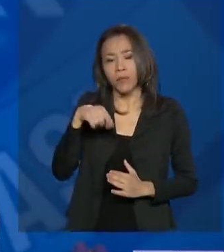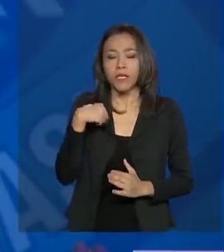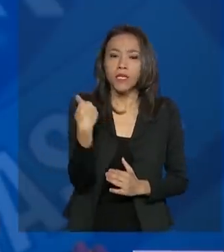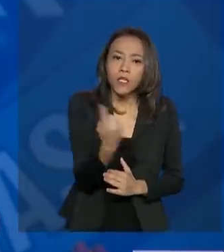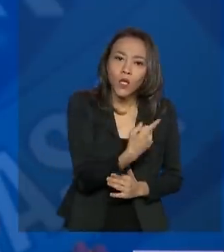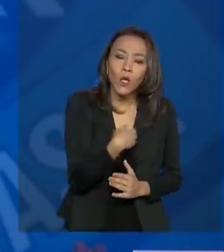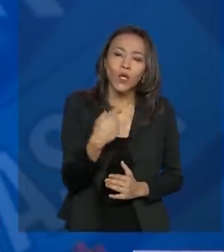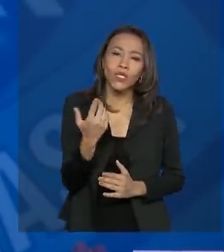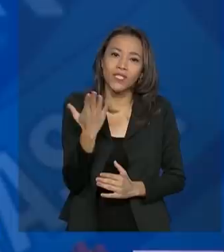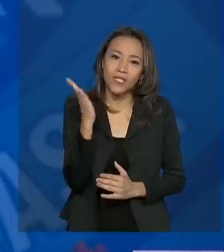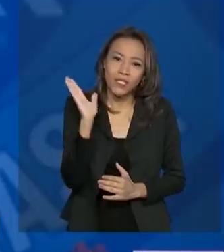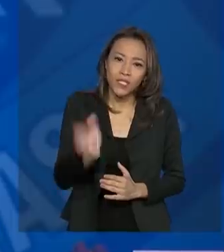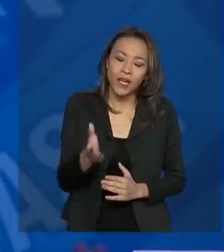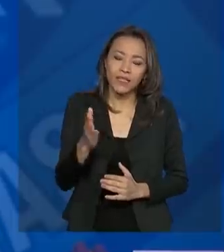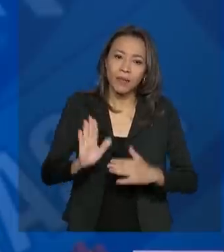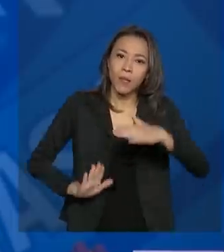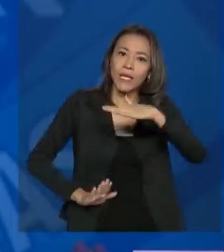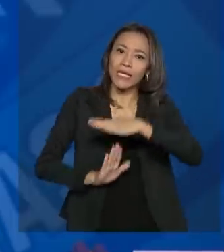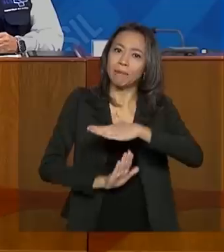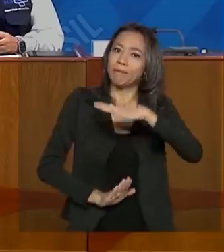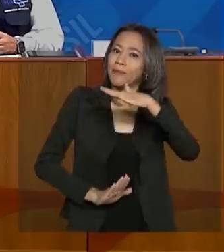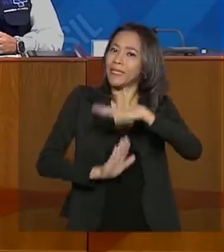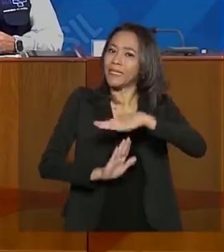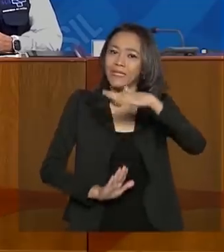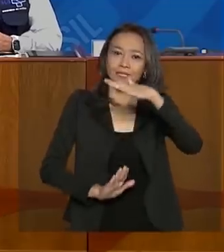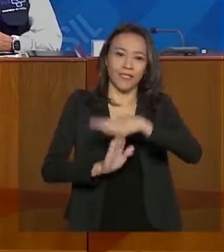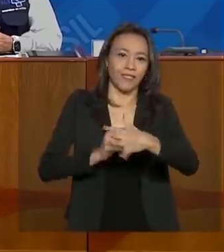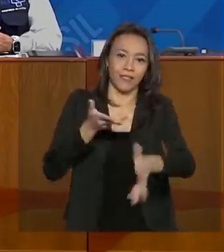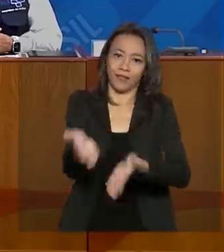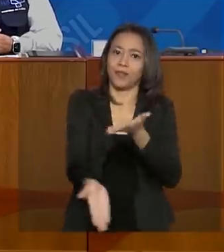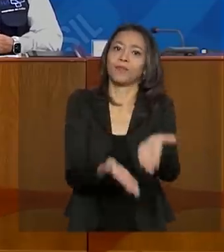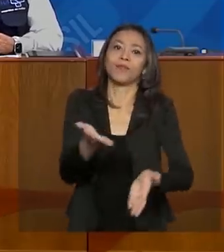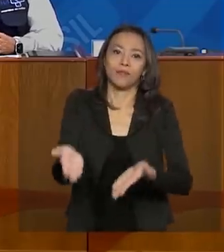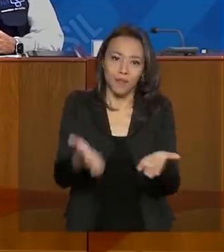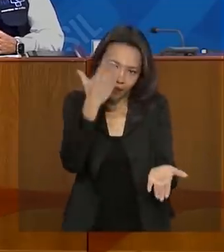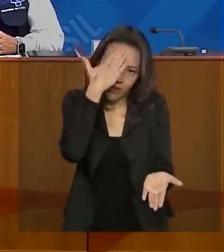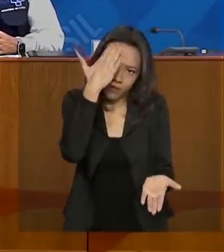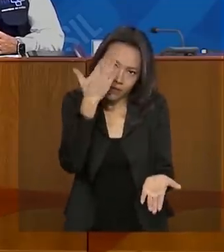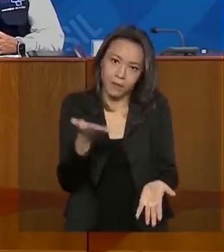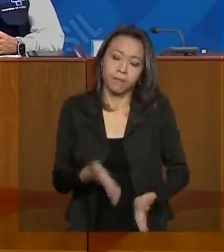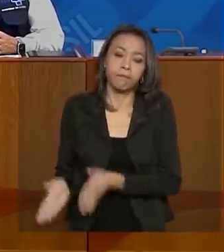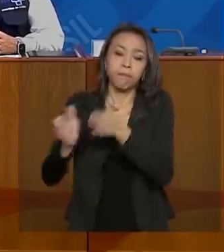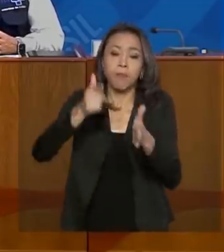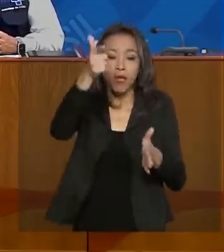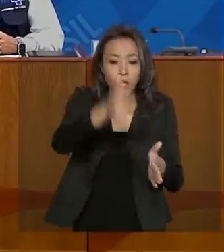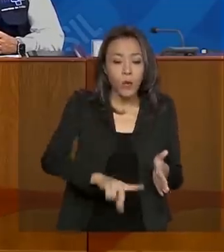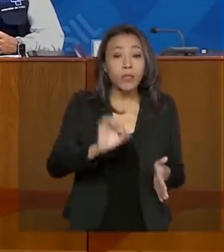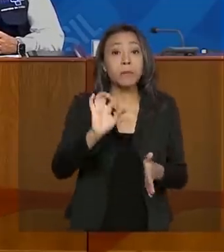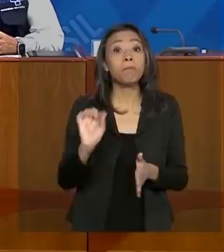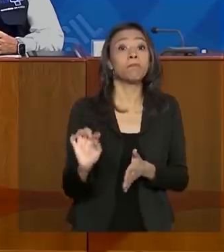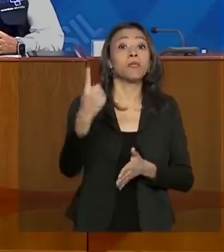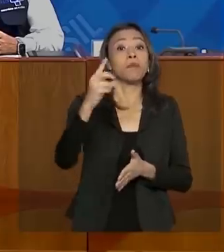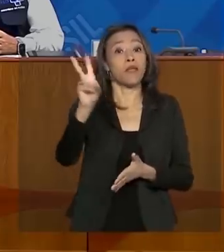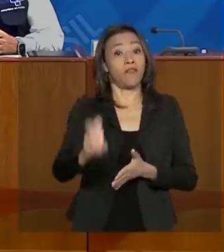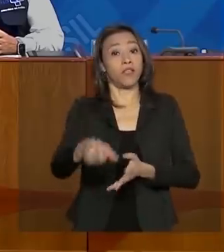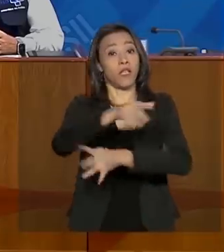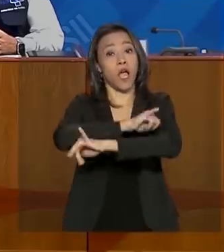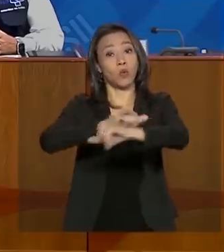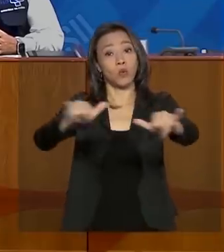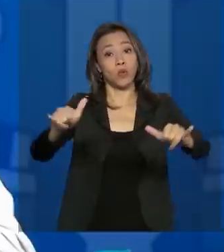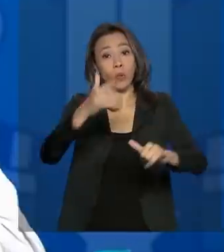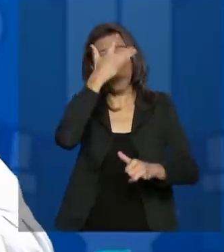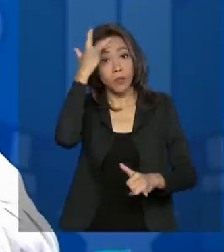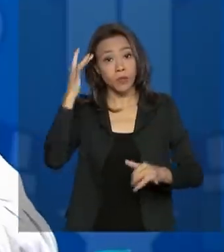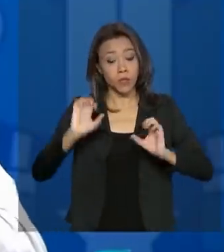chegando no limite do do atendimento do ministério informou pela primeira vez o número de pacientes recuperados da